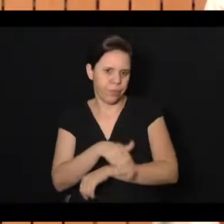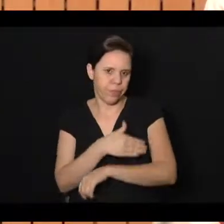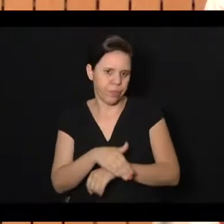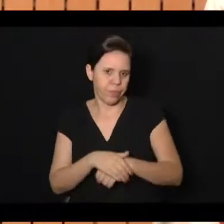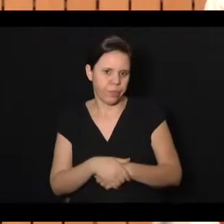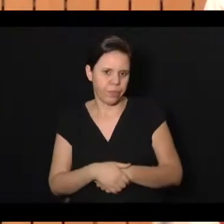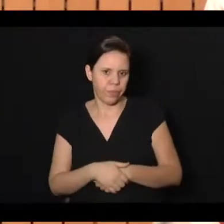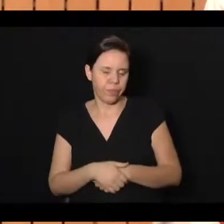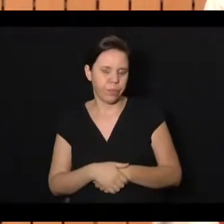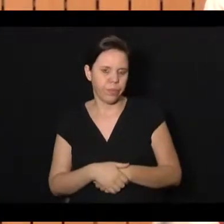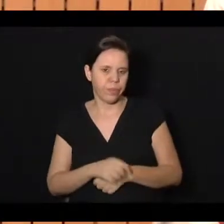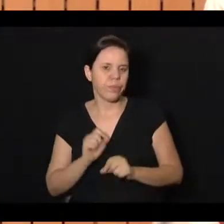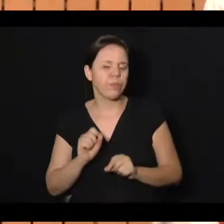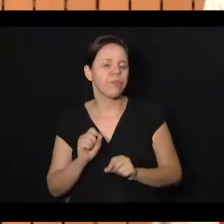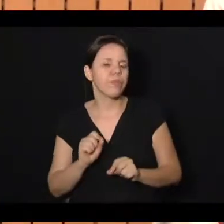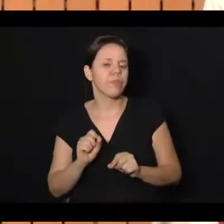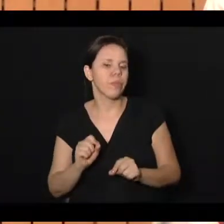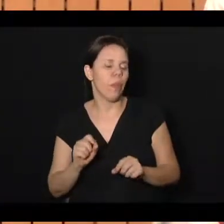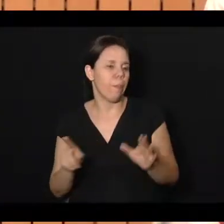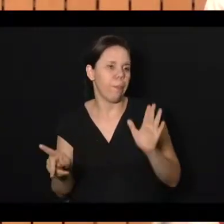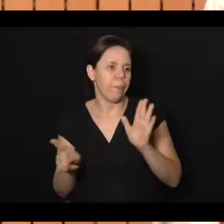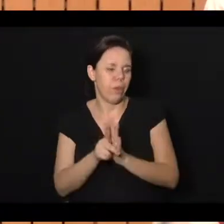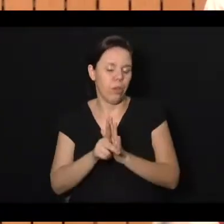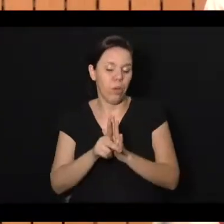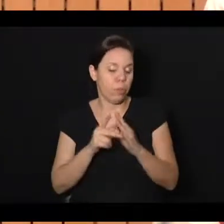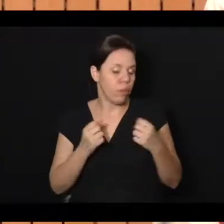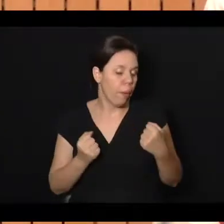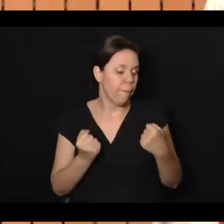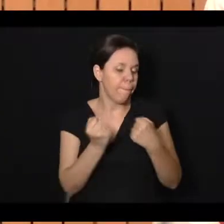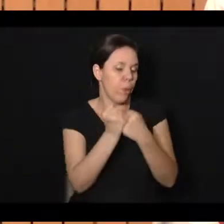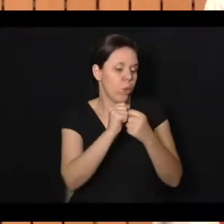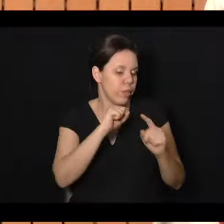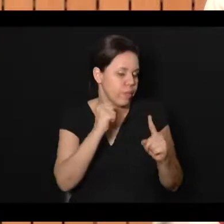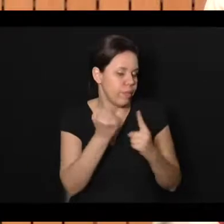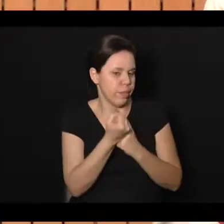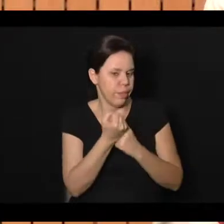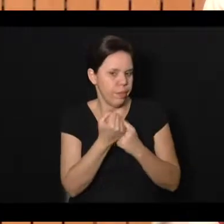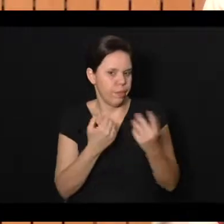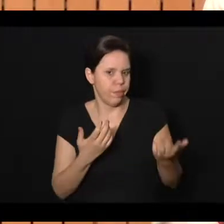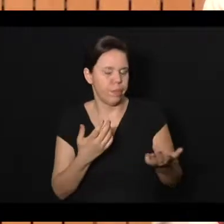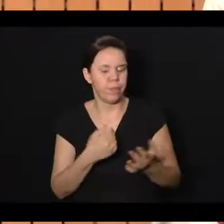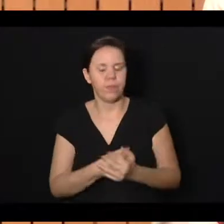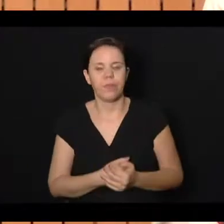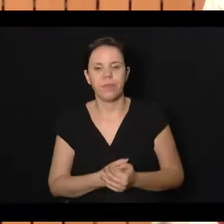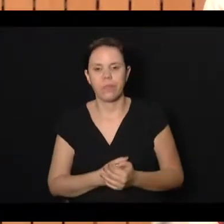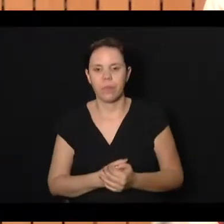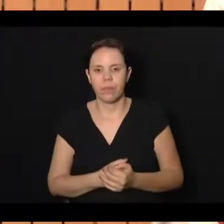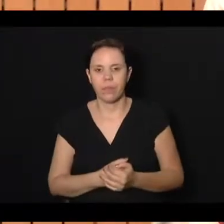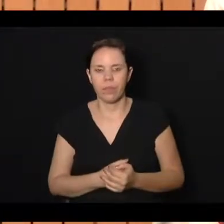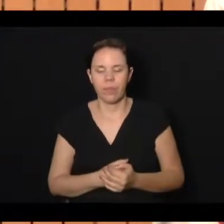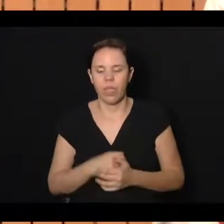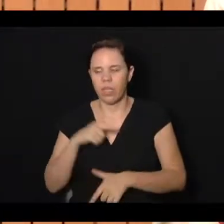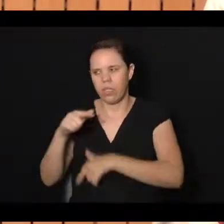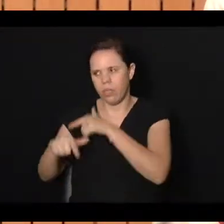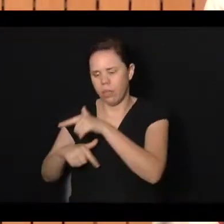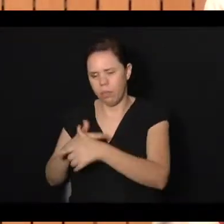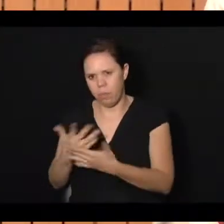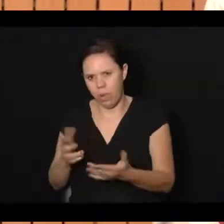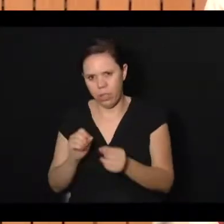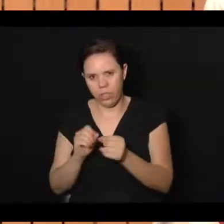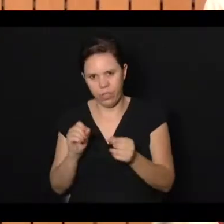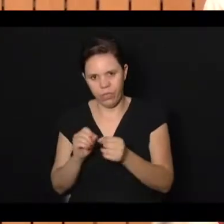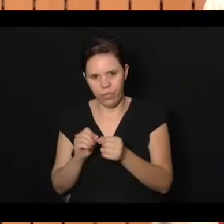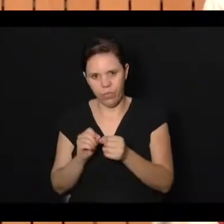a própria a assistência a voltando para redes de média complexidade são serviços que fazem a intermediação